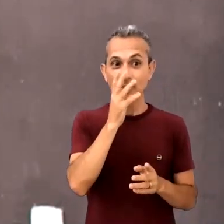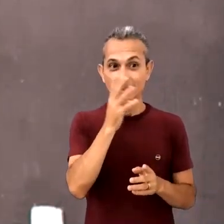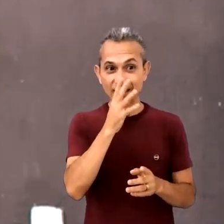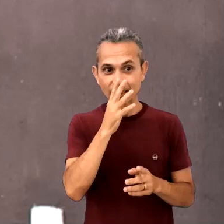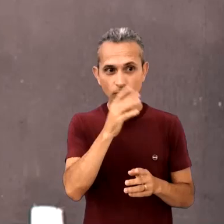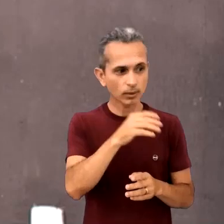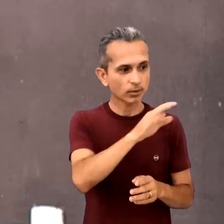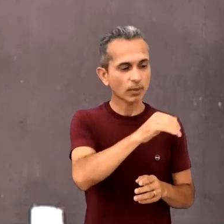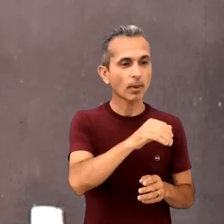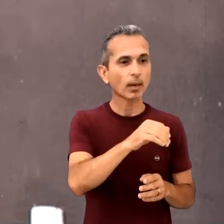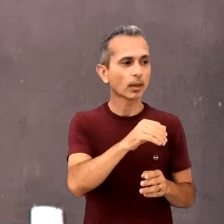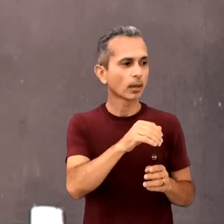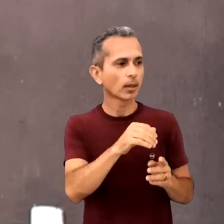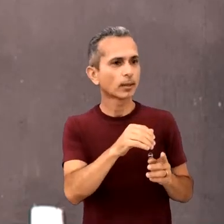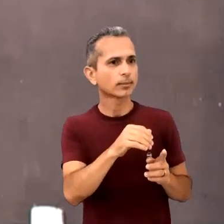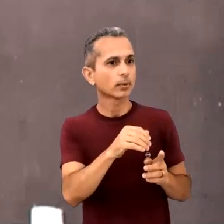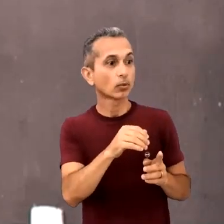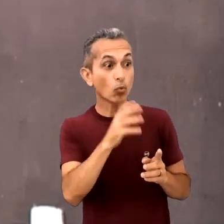dos casos,